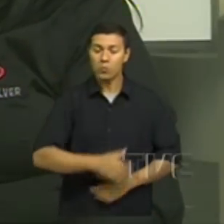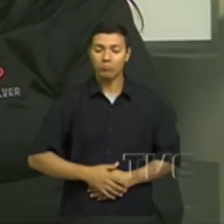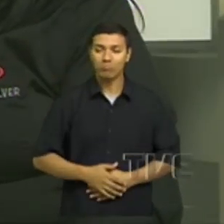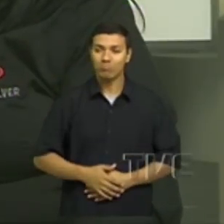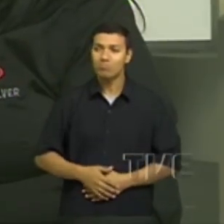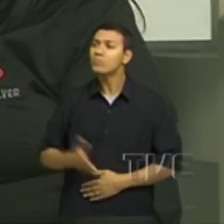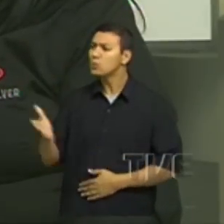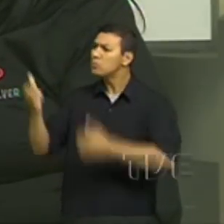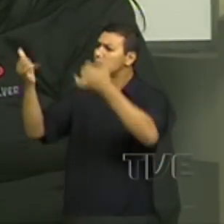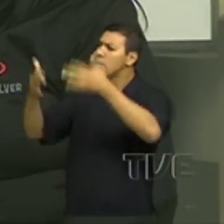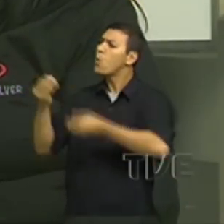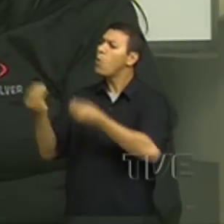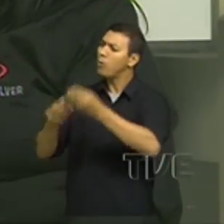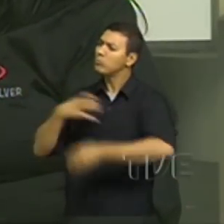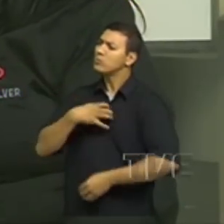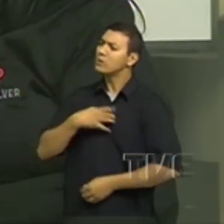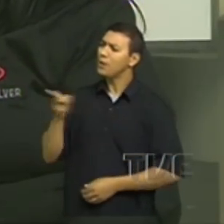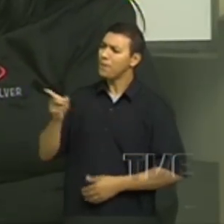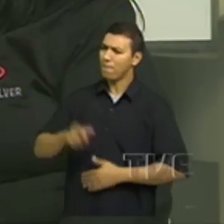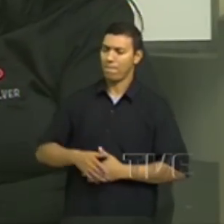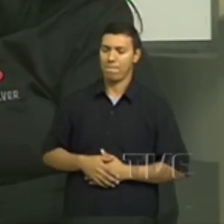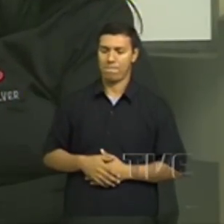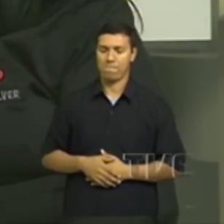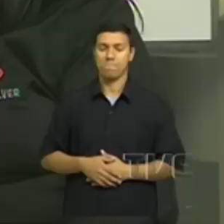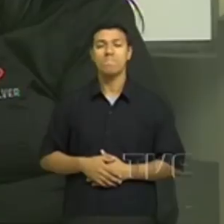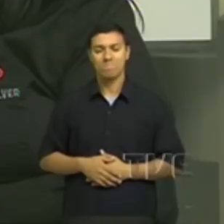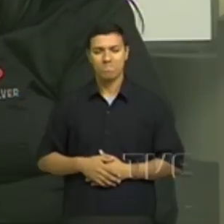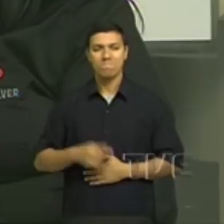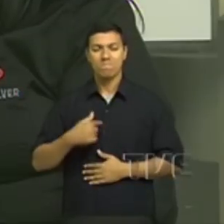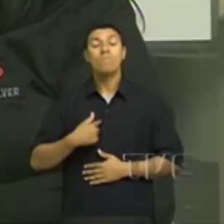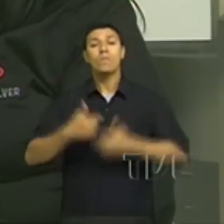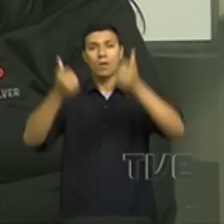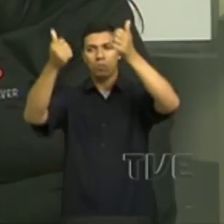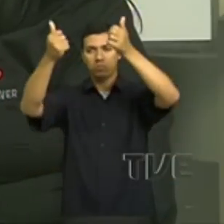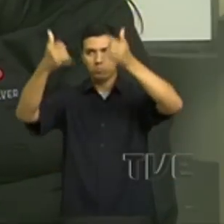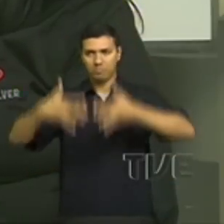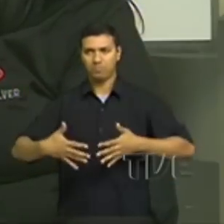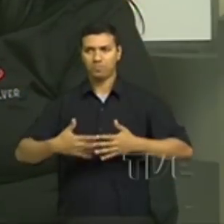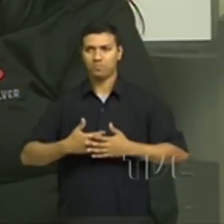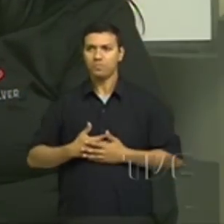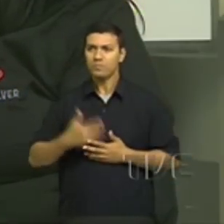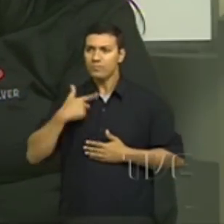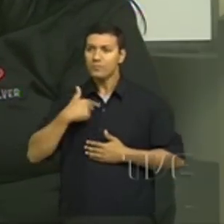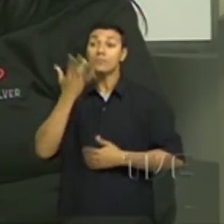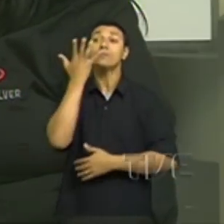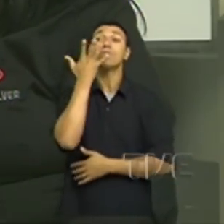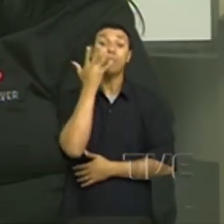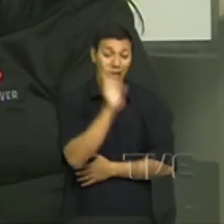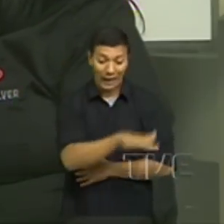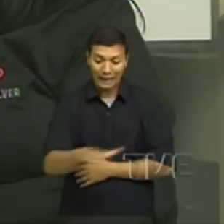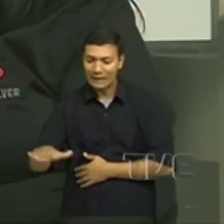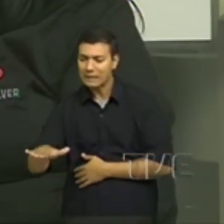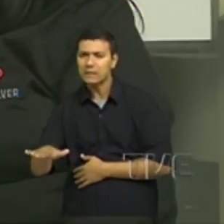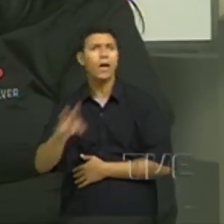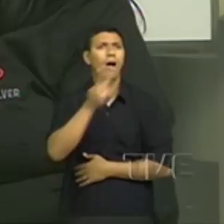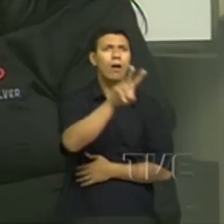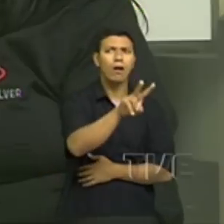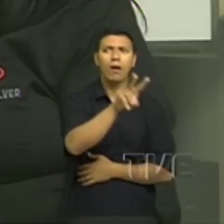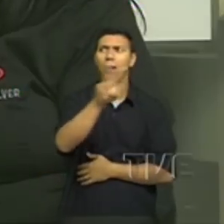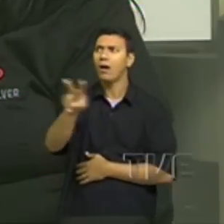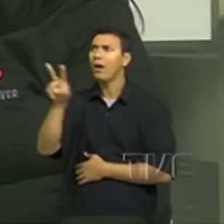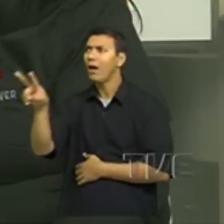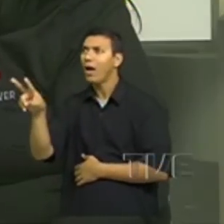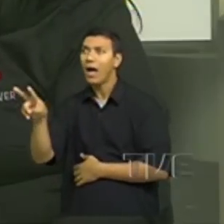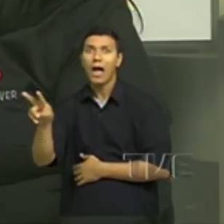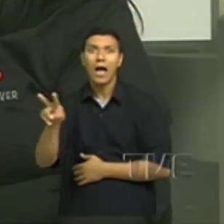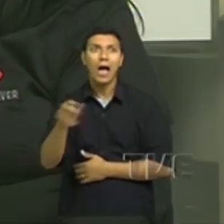É fundamental que a gente perceba que as crianças, elas só conseguem distinguir práticas e